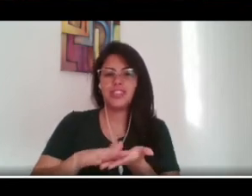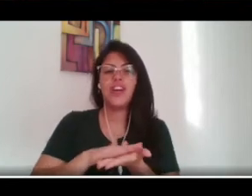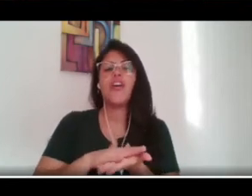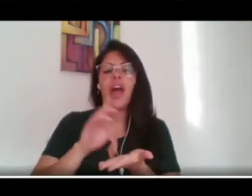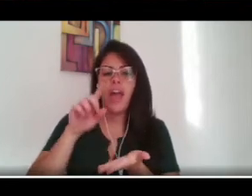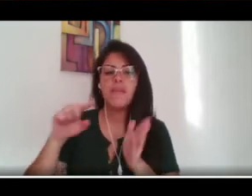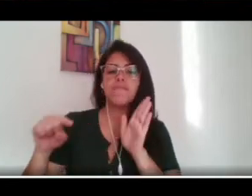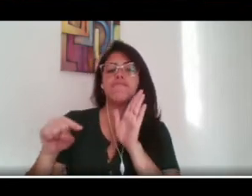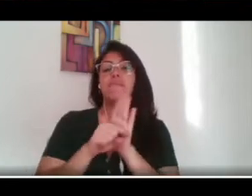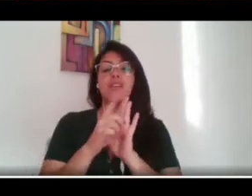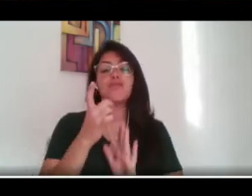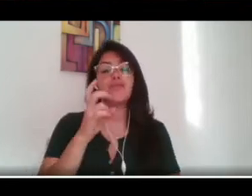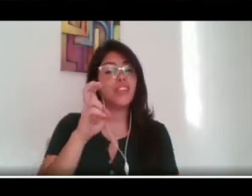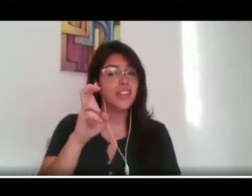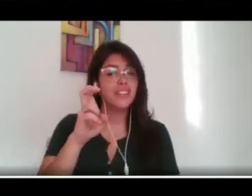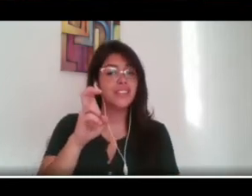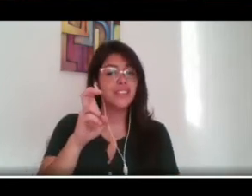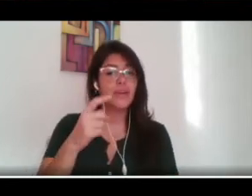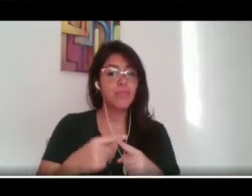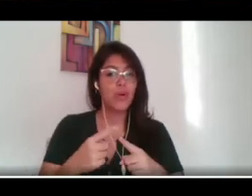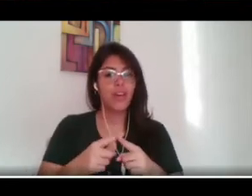o meu VY